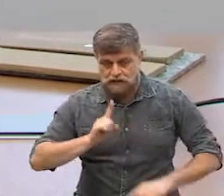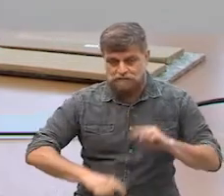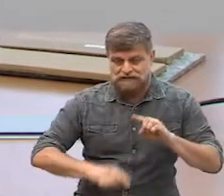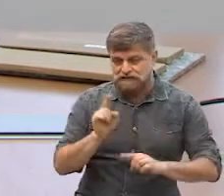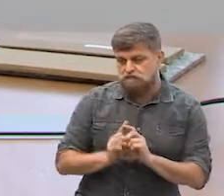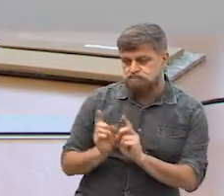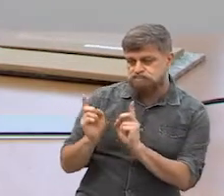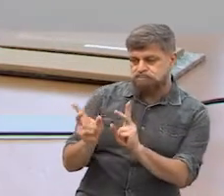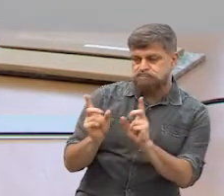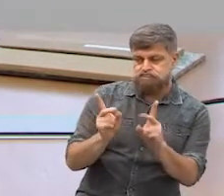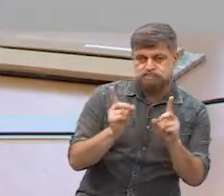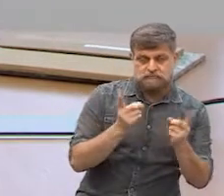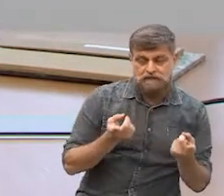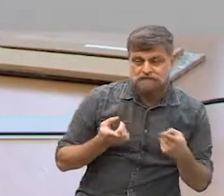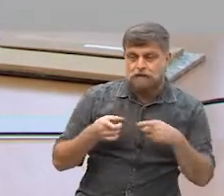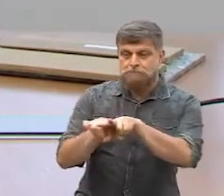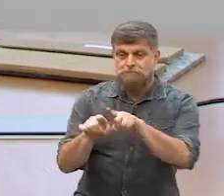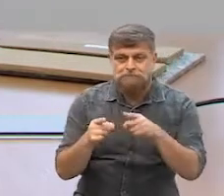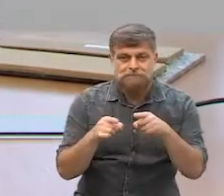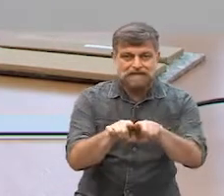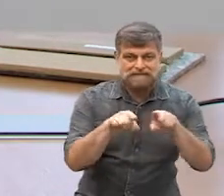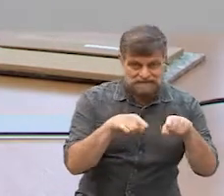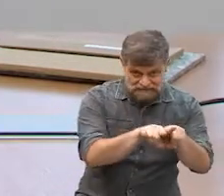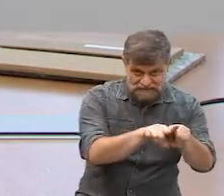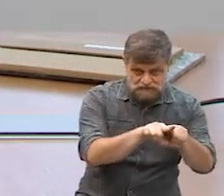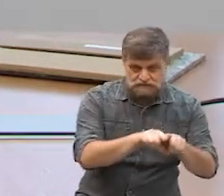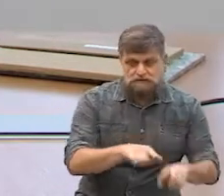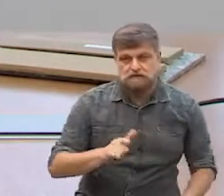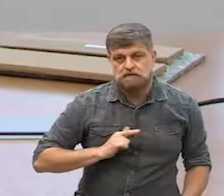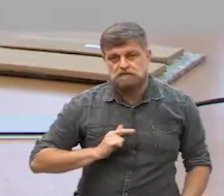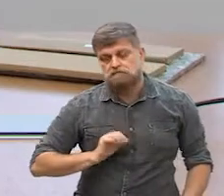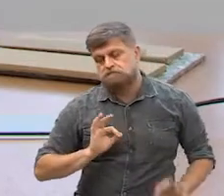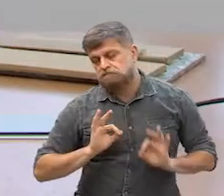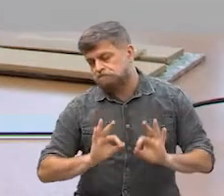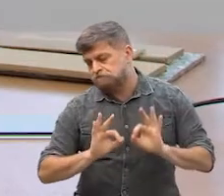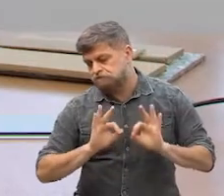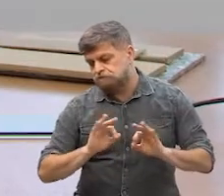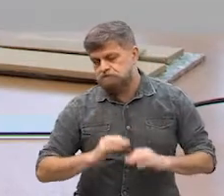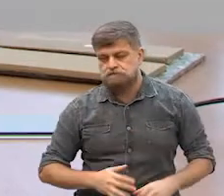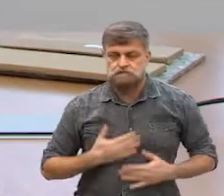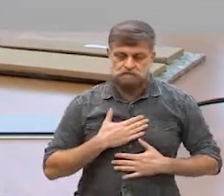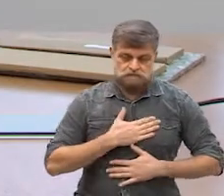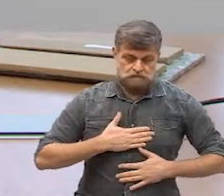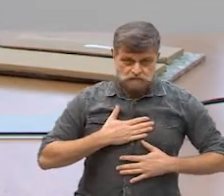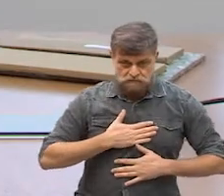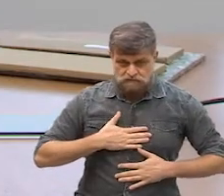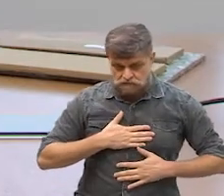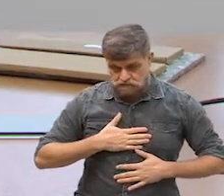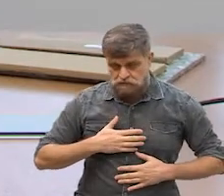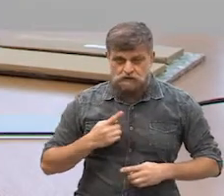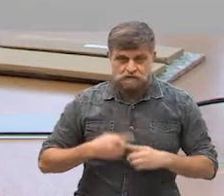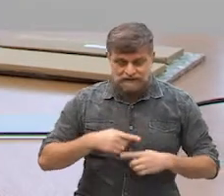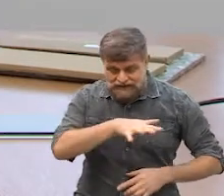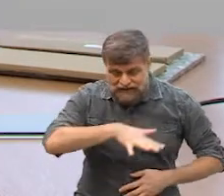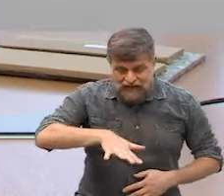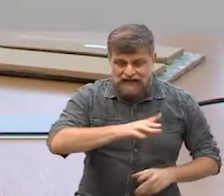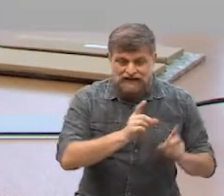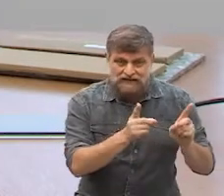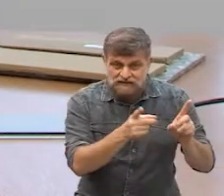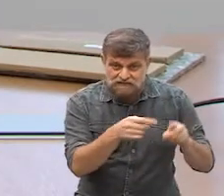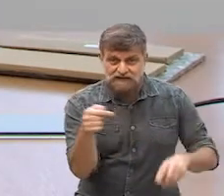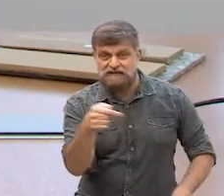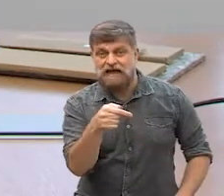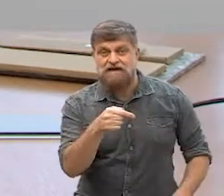material, tá fazendo parceria com esses fabricantes, tem sido bem confortável, porque, na verdade, o mercado ele é muito